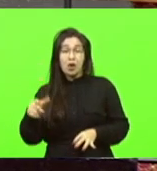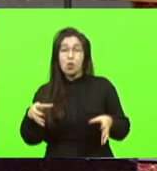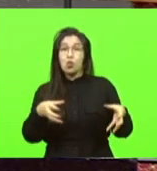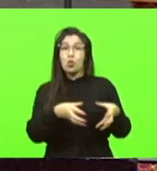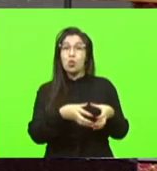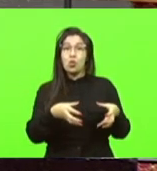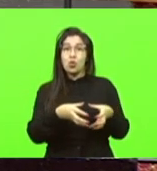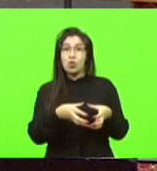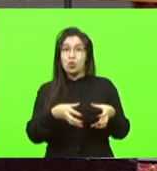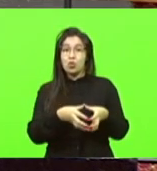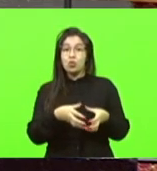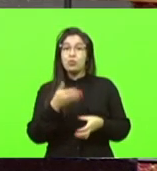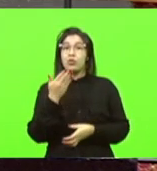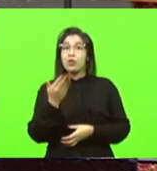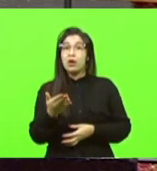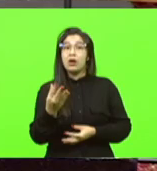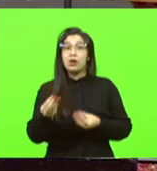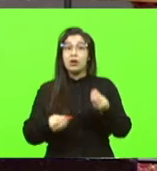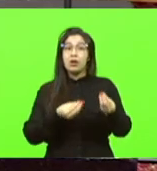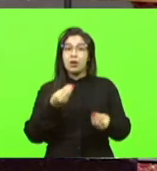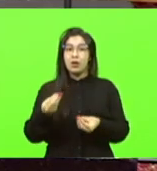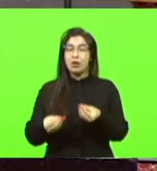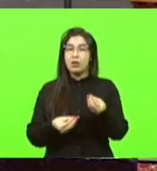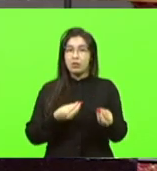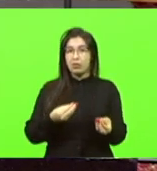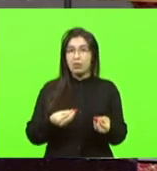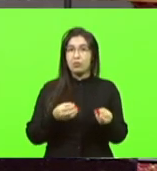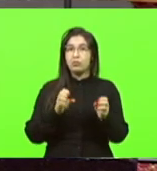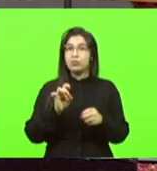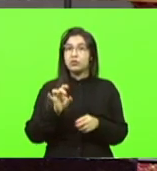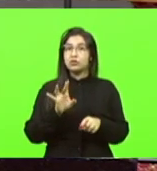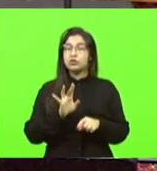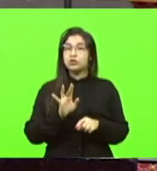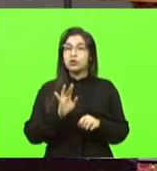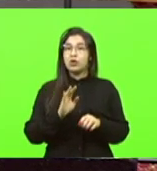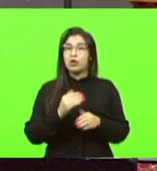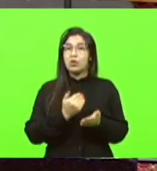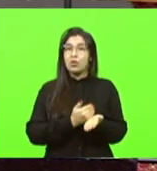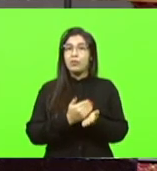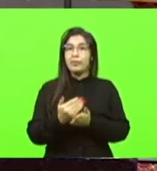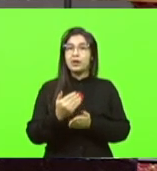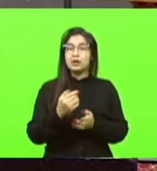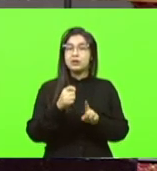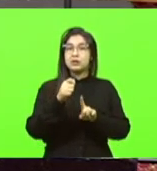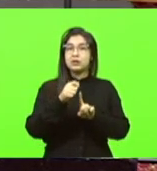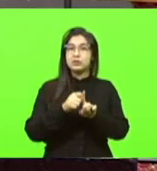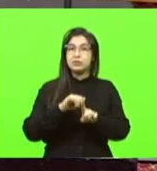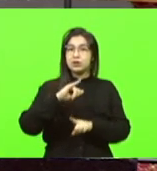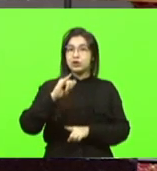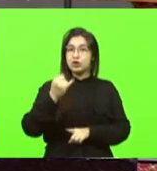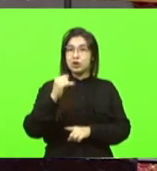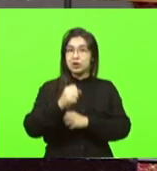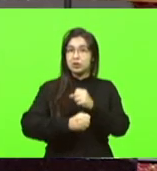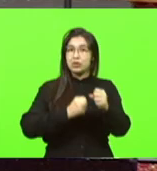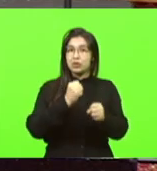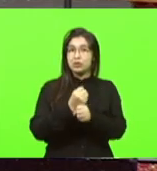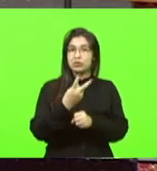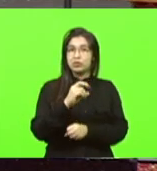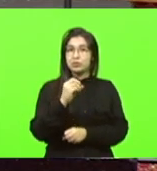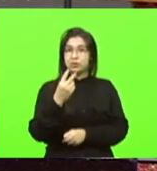serão contempladas a partir de Janeiro do ano que vem mas cujos projetos serão